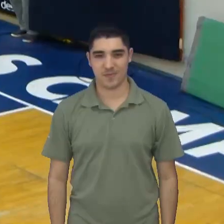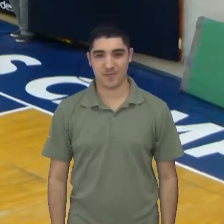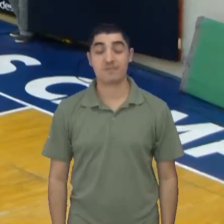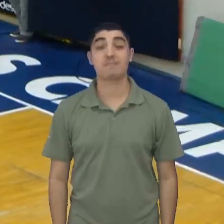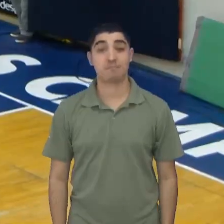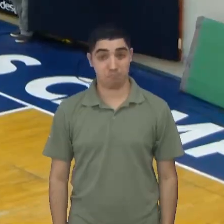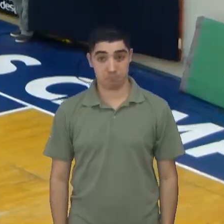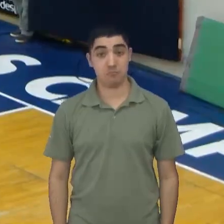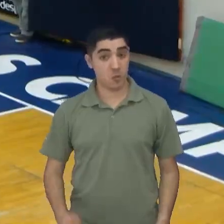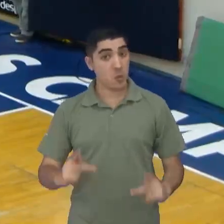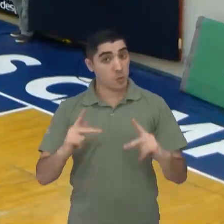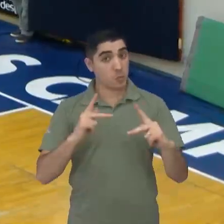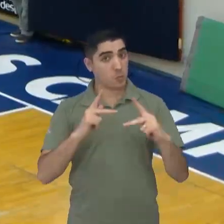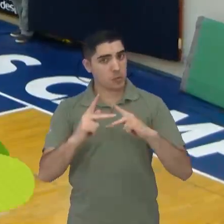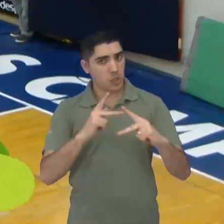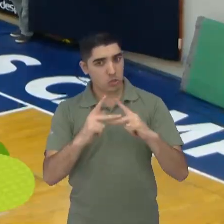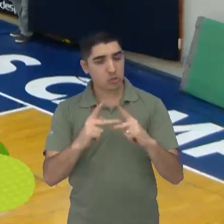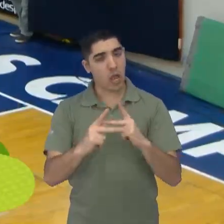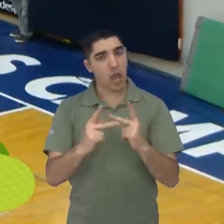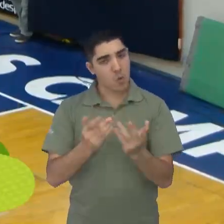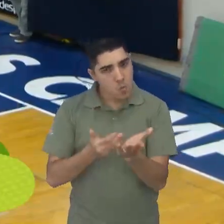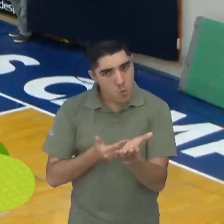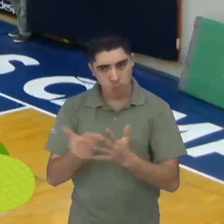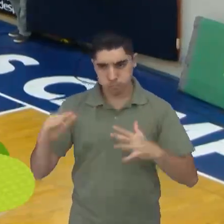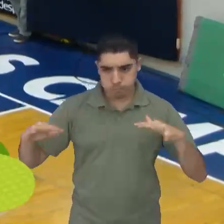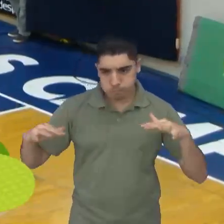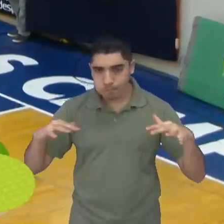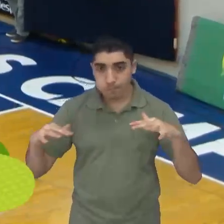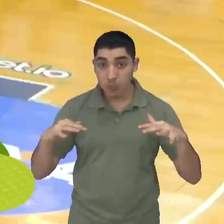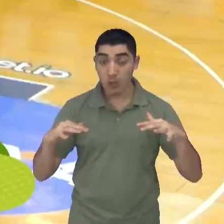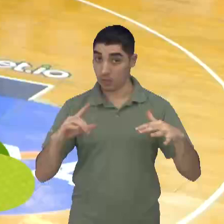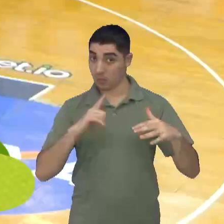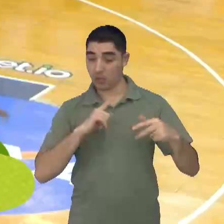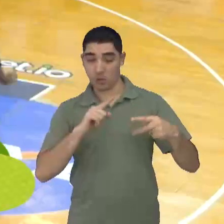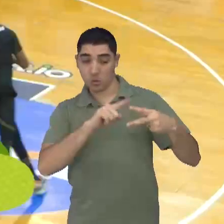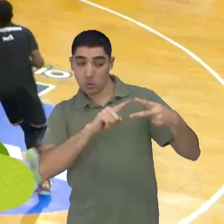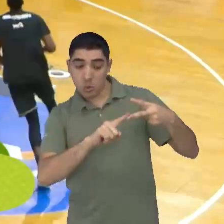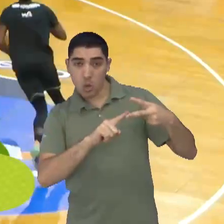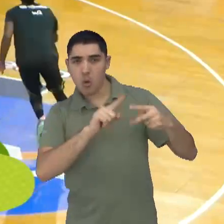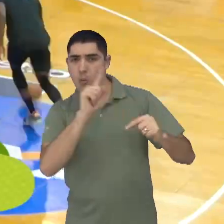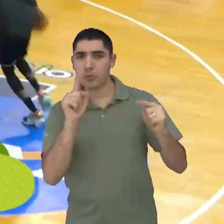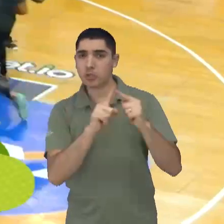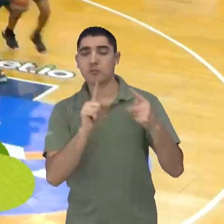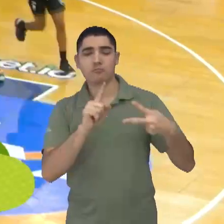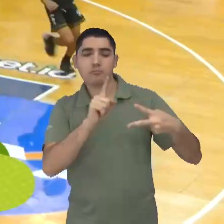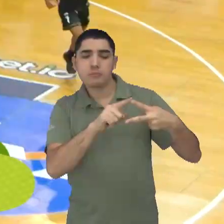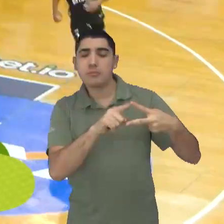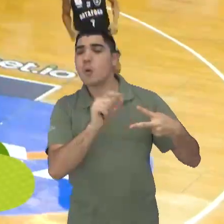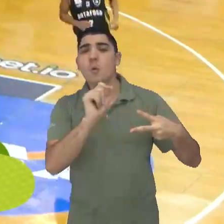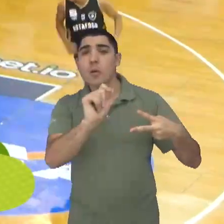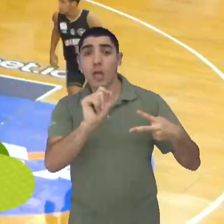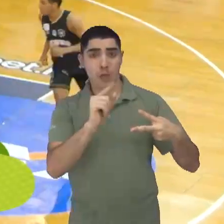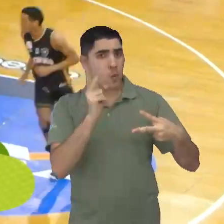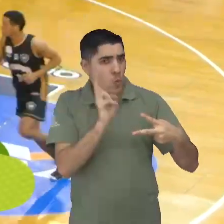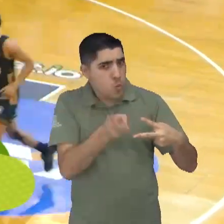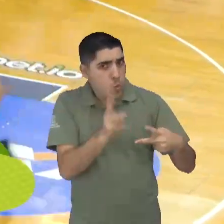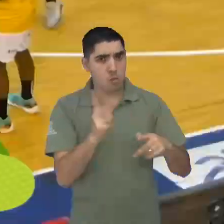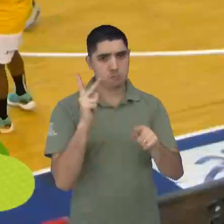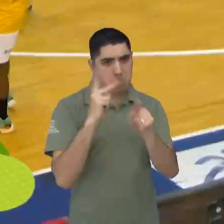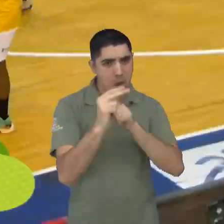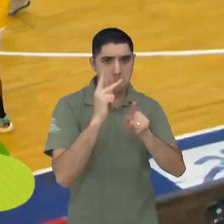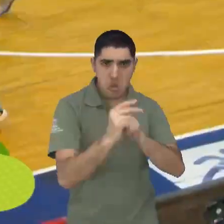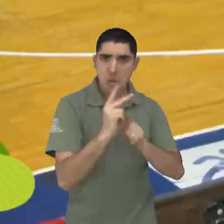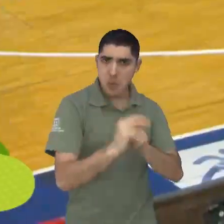O São José Basquetebol entrou em quadra com dois objetivos: manter a boa sequência de vitórias para retomar a